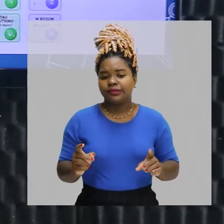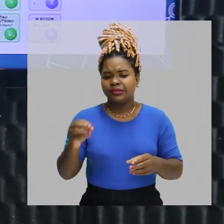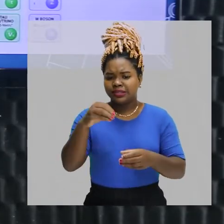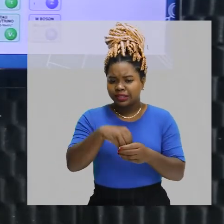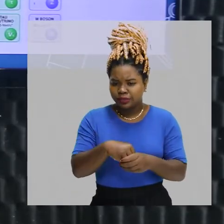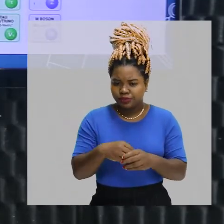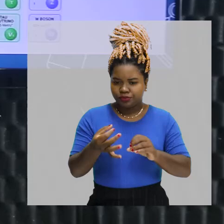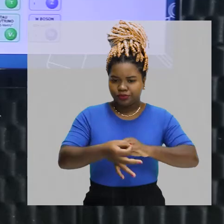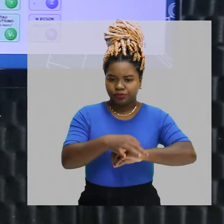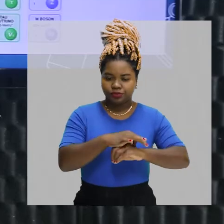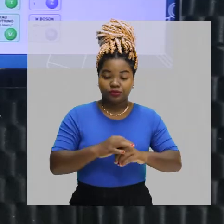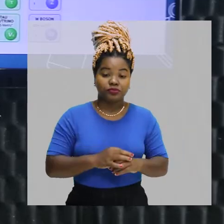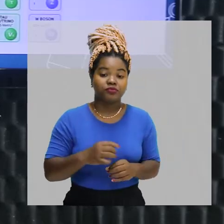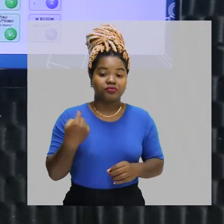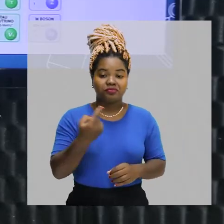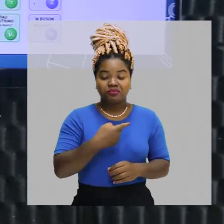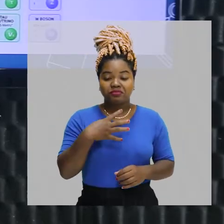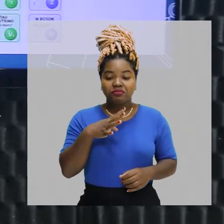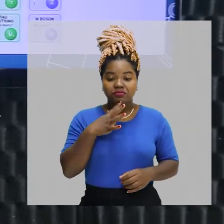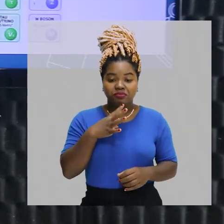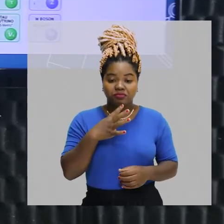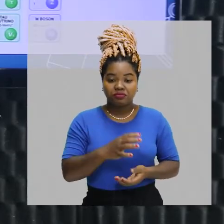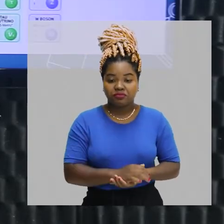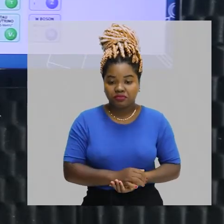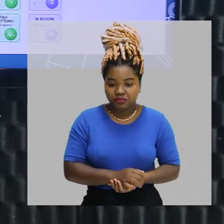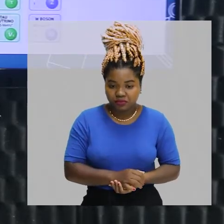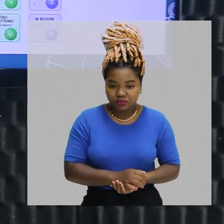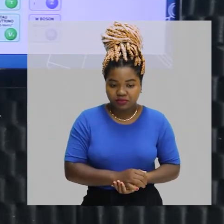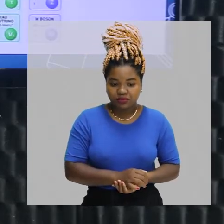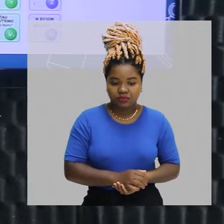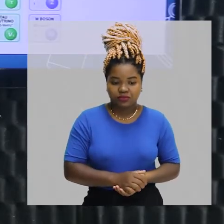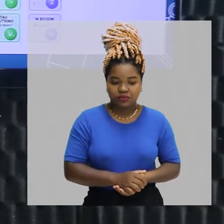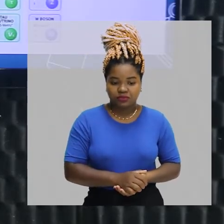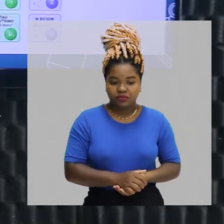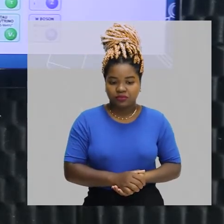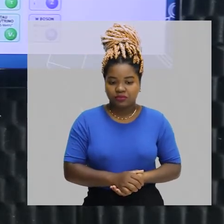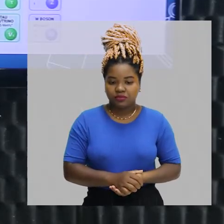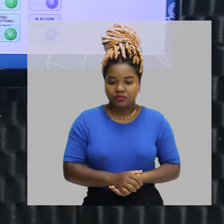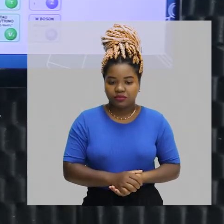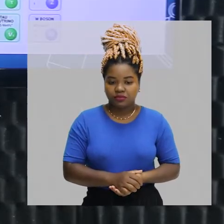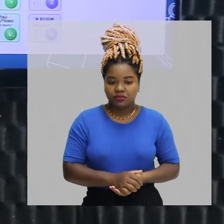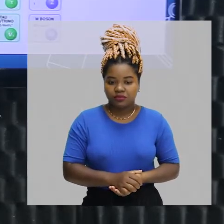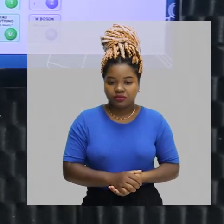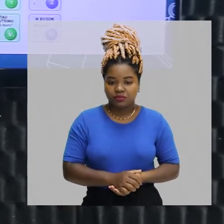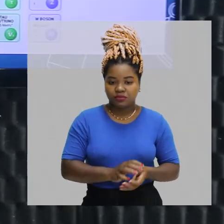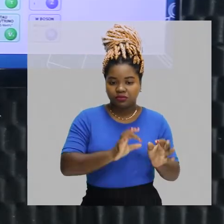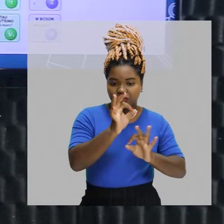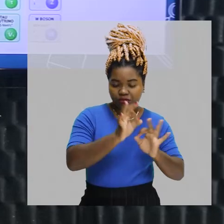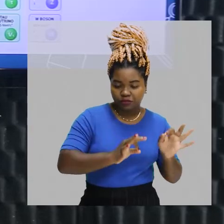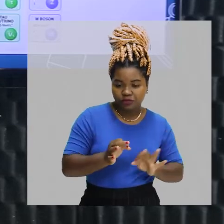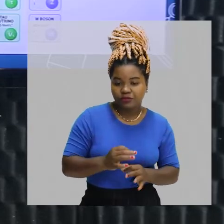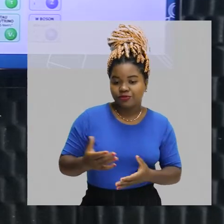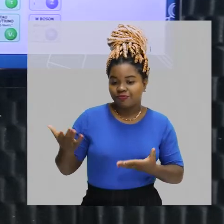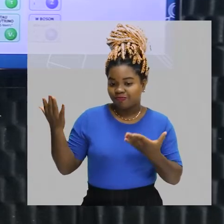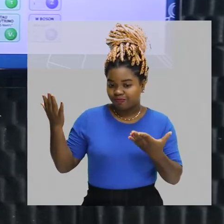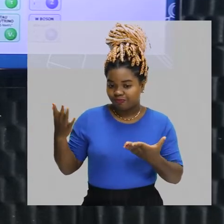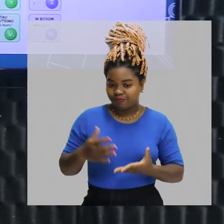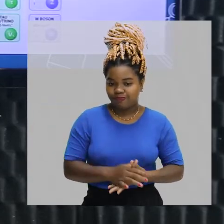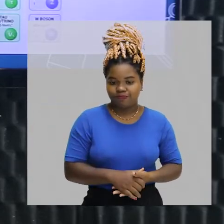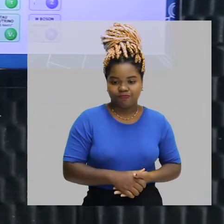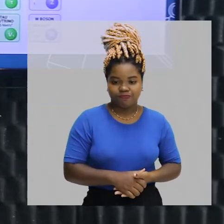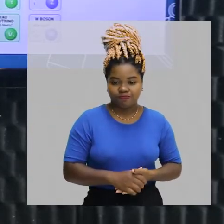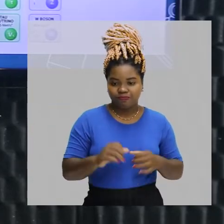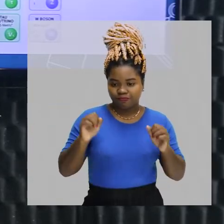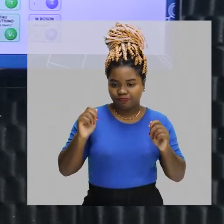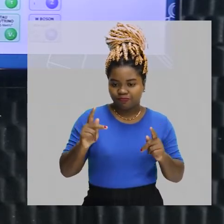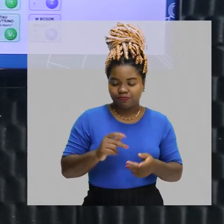dentre as moléculas que nós conhecemos, né, dentre as partículas elementares que nós conhecemos, elas são arrumadas desta forma, tá ok? Elas